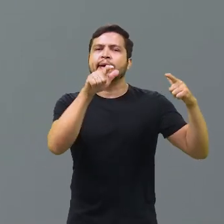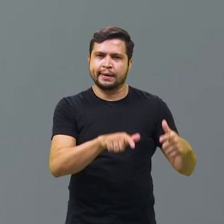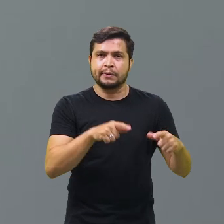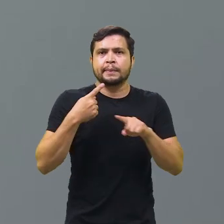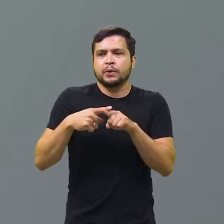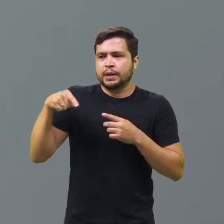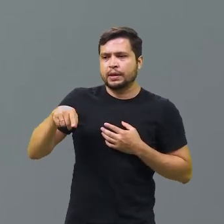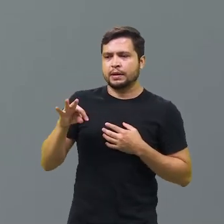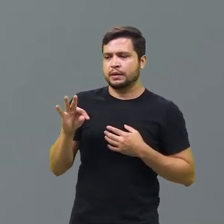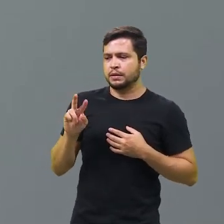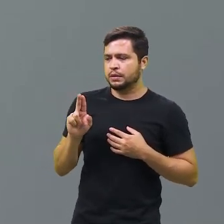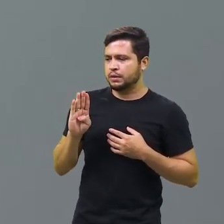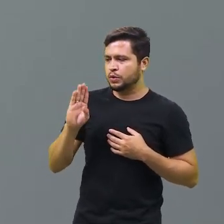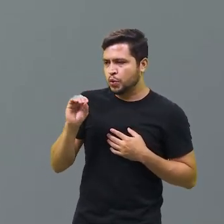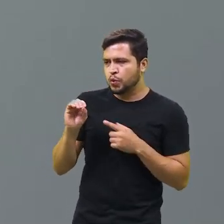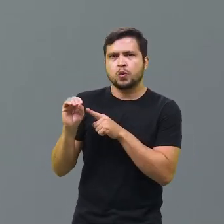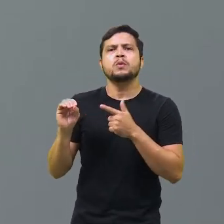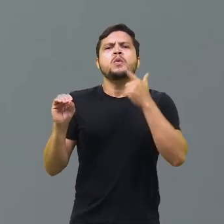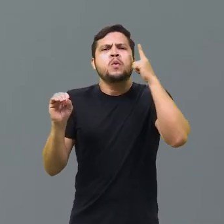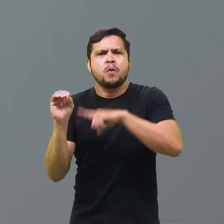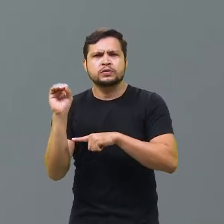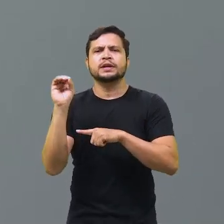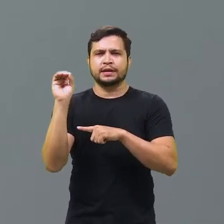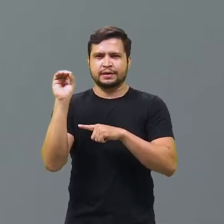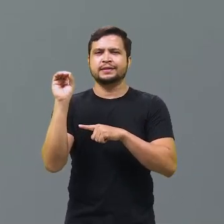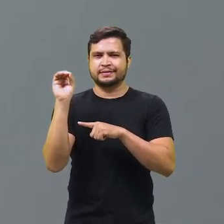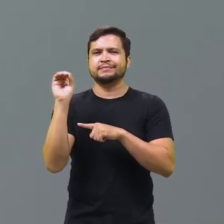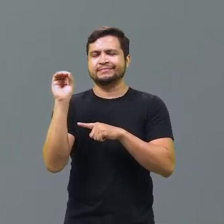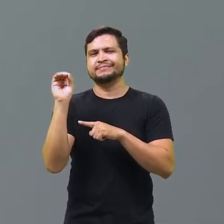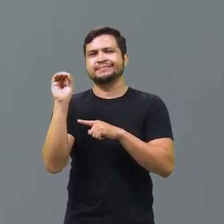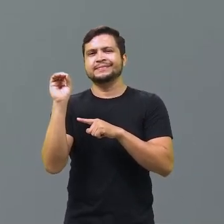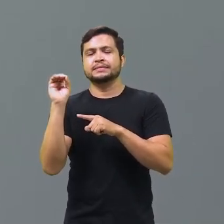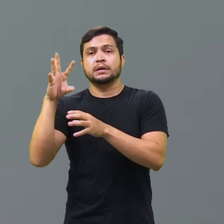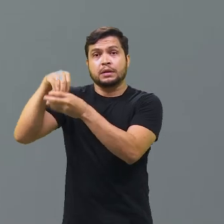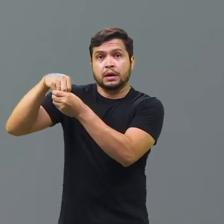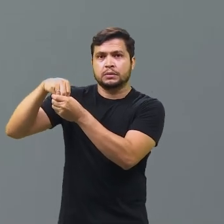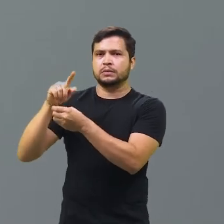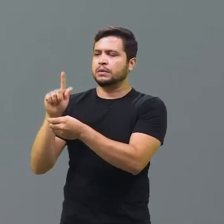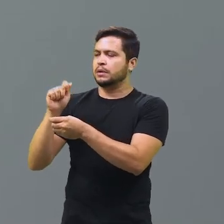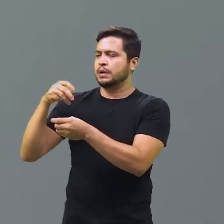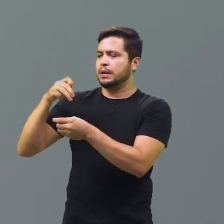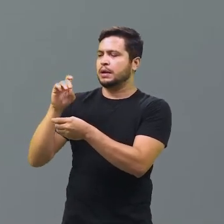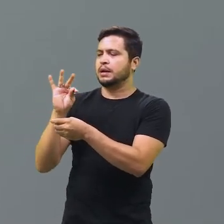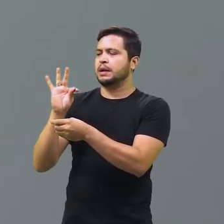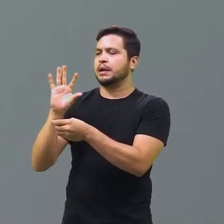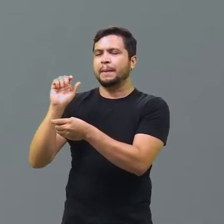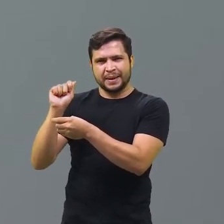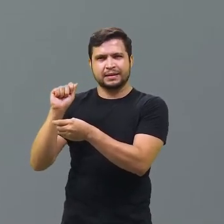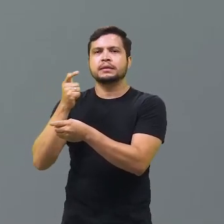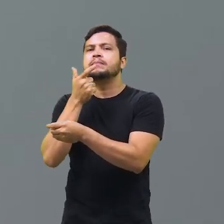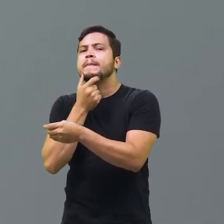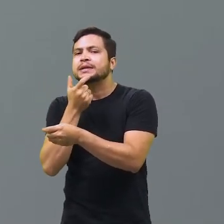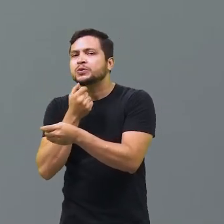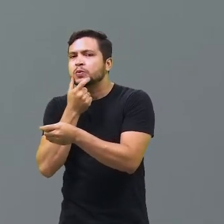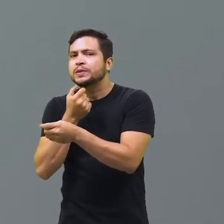ele consegue fazer esse transporte dos gametas, né, transportar os gametas do interior do pólen, o gameta